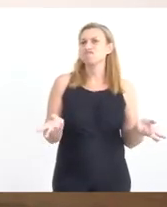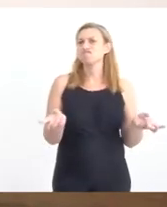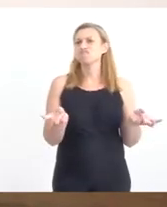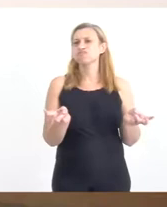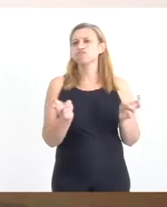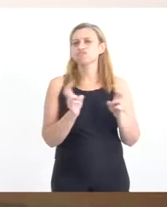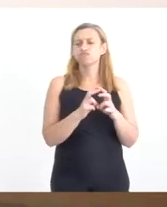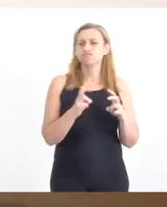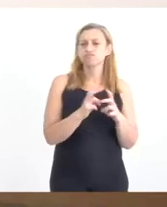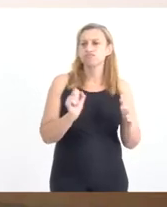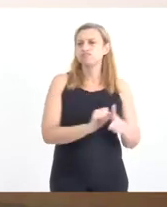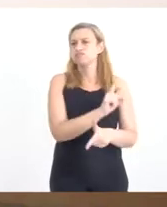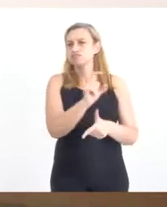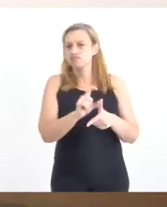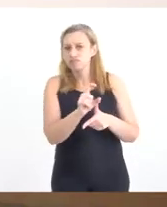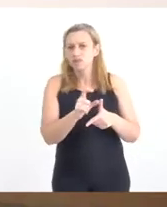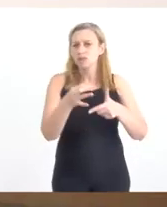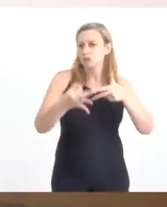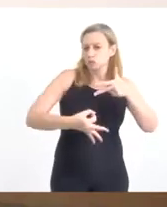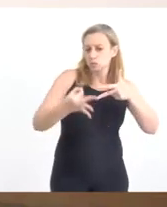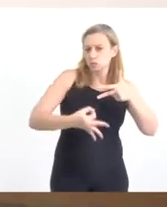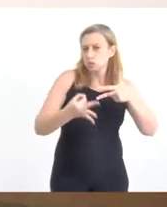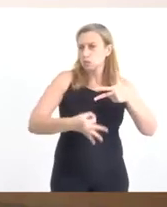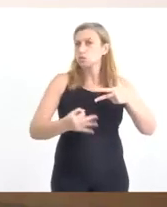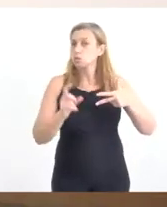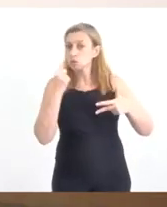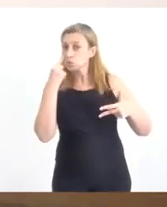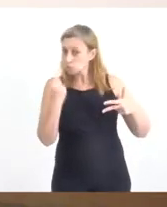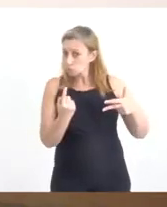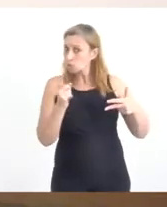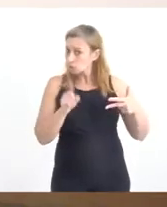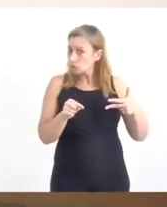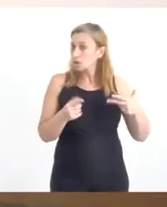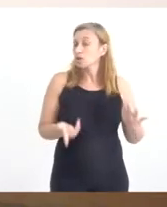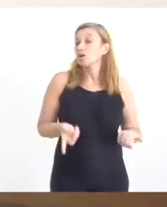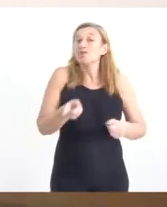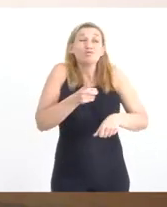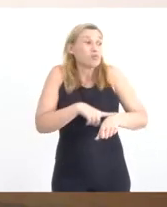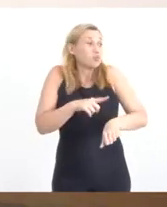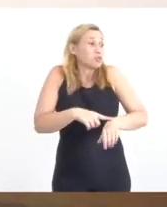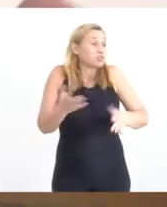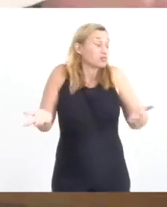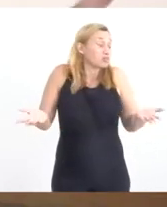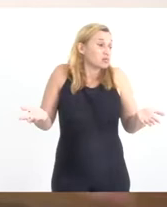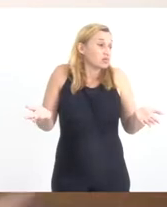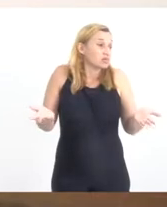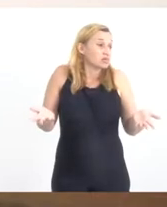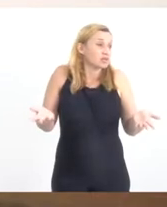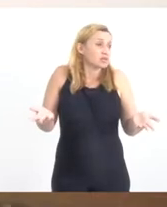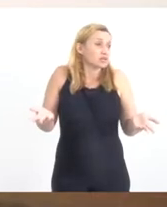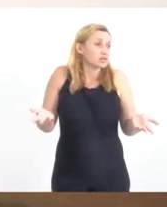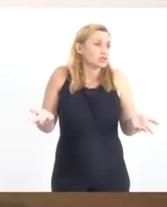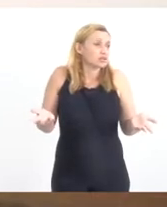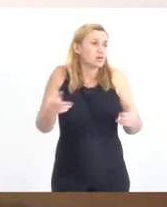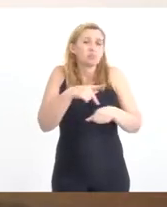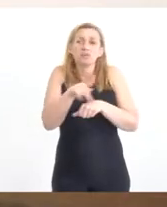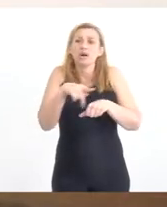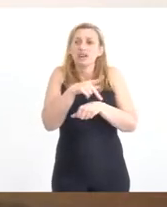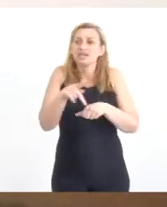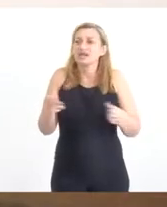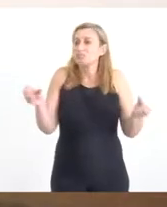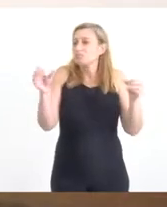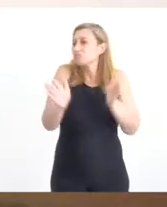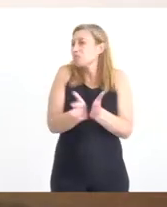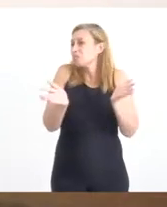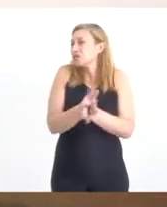entre executivo e judiciário a gente tá vivendo um momento que que tá levando o país a